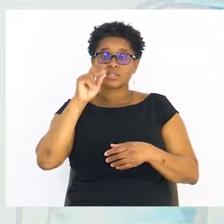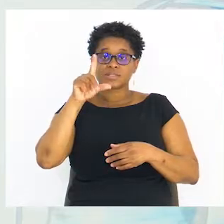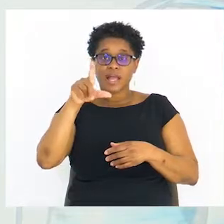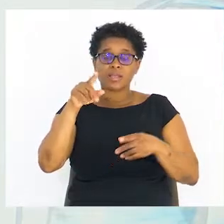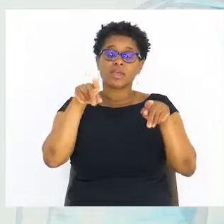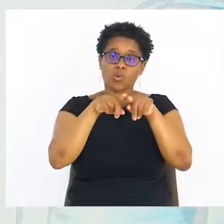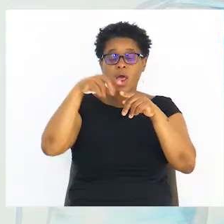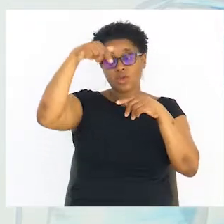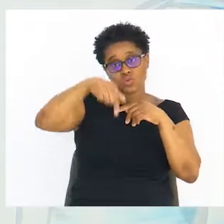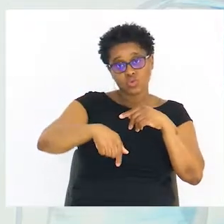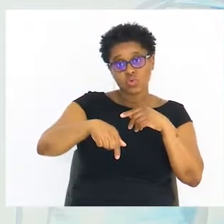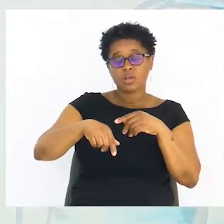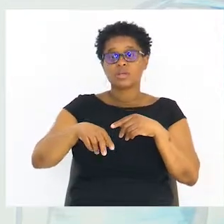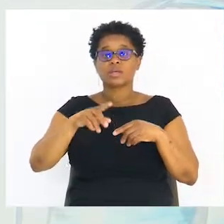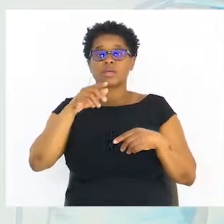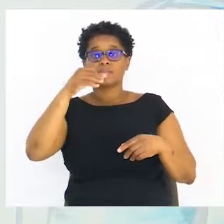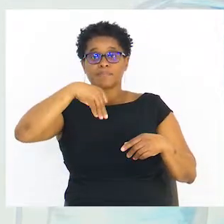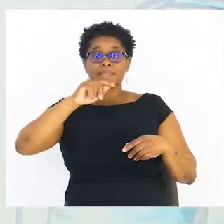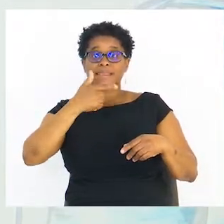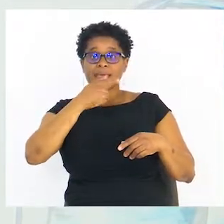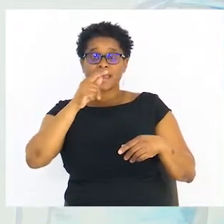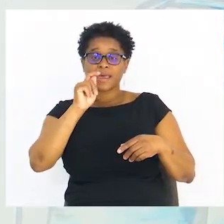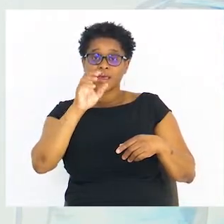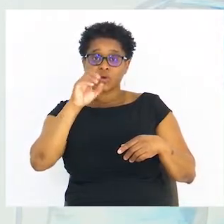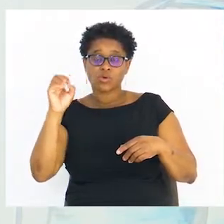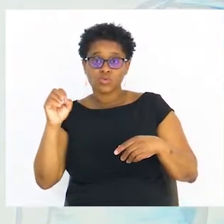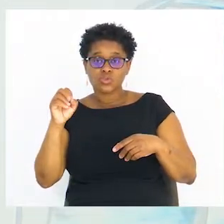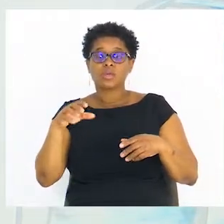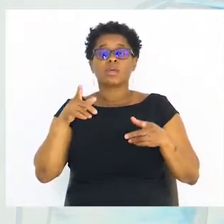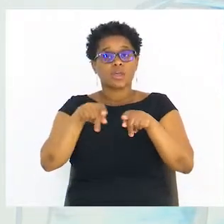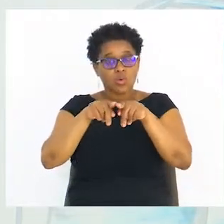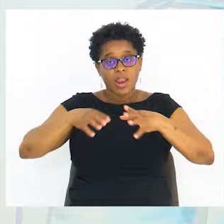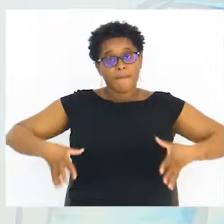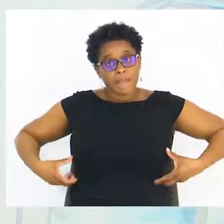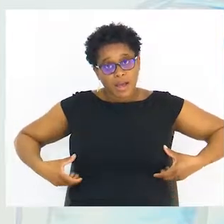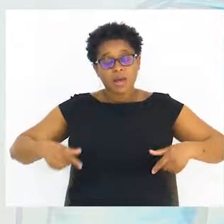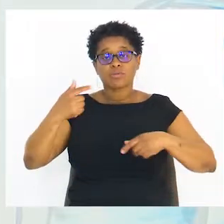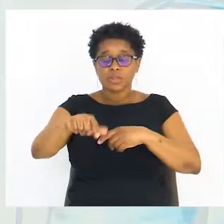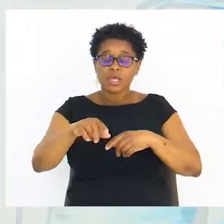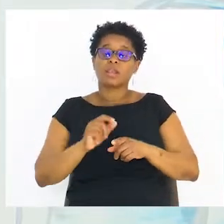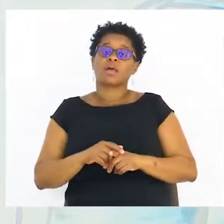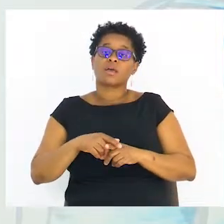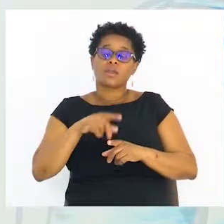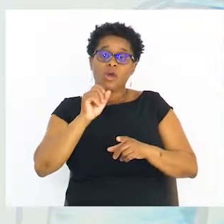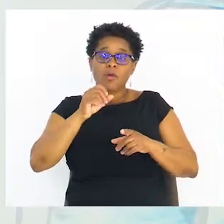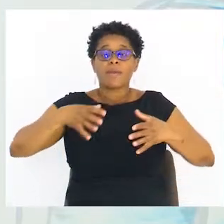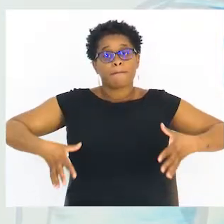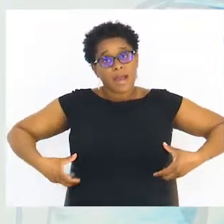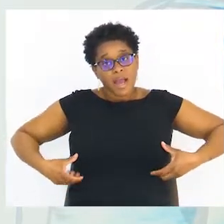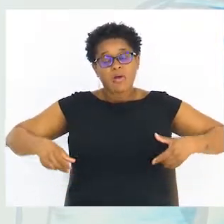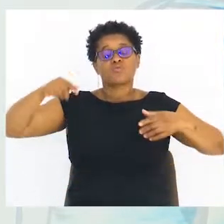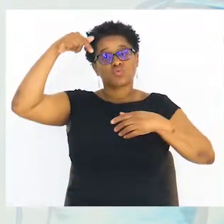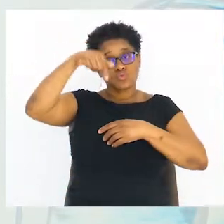macaco. Literalmente temos macacos do sul. Então, a partir dali,